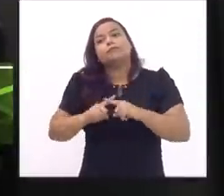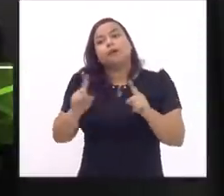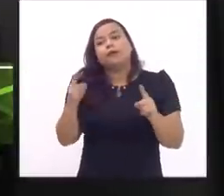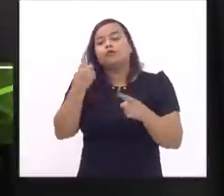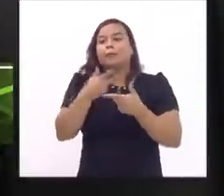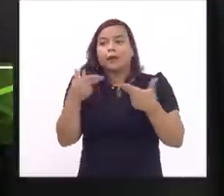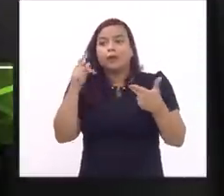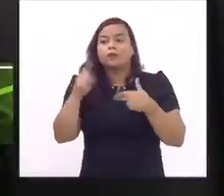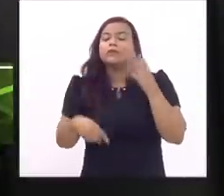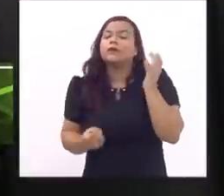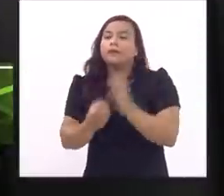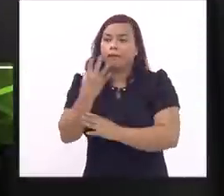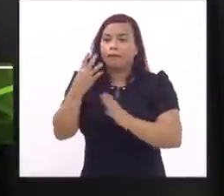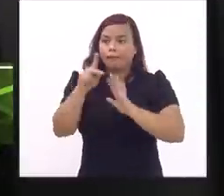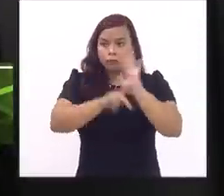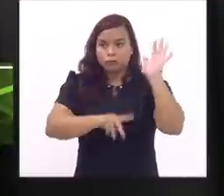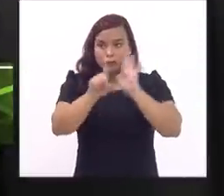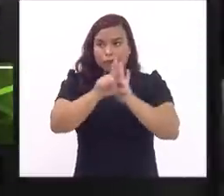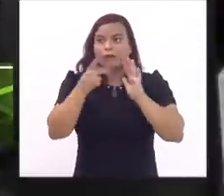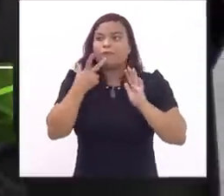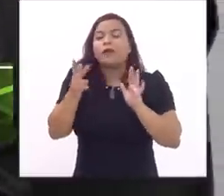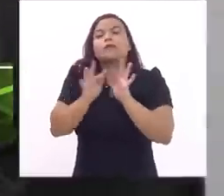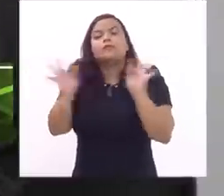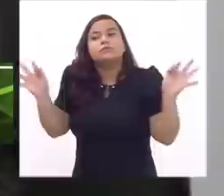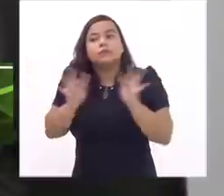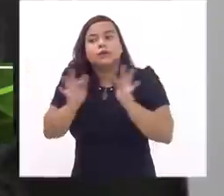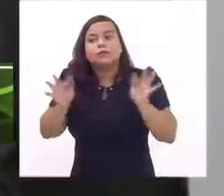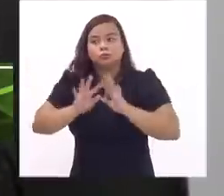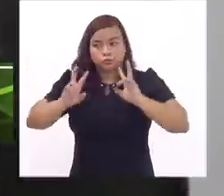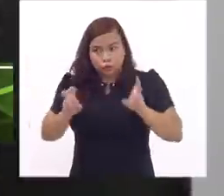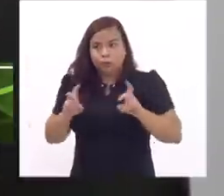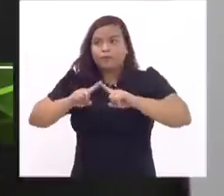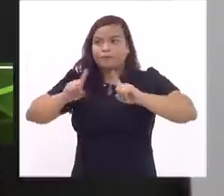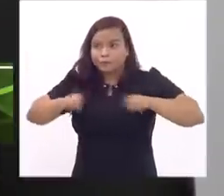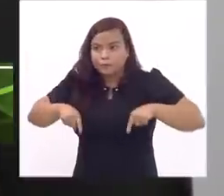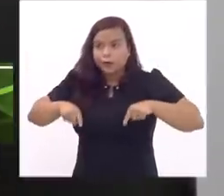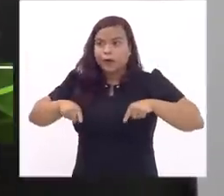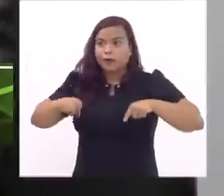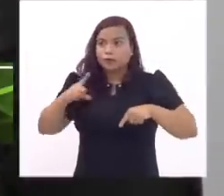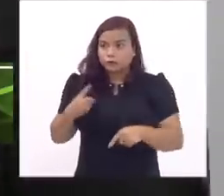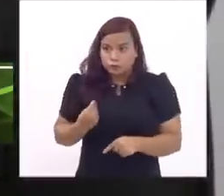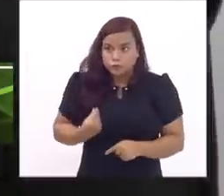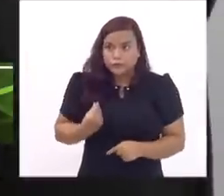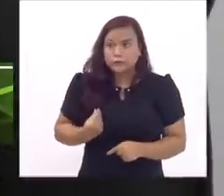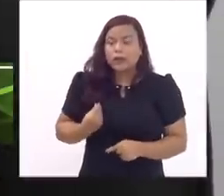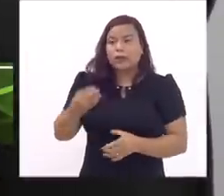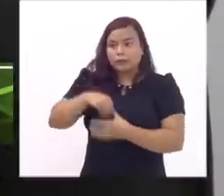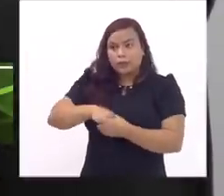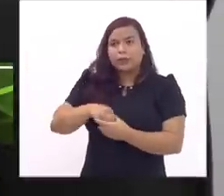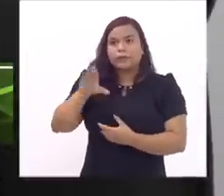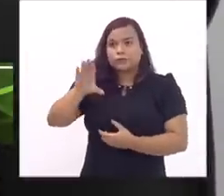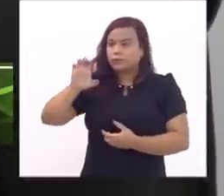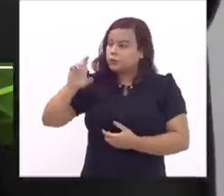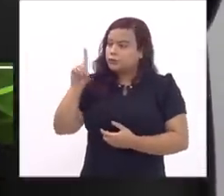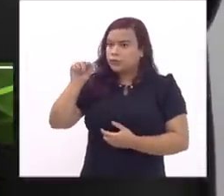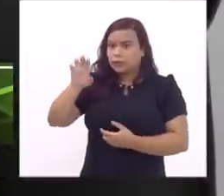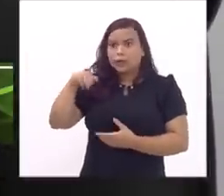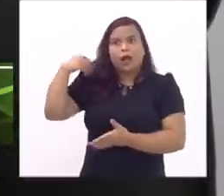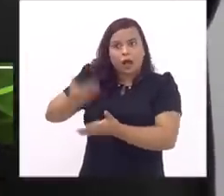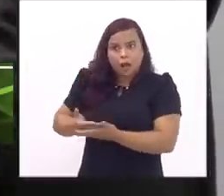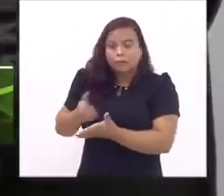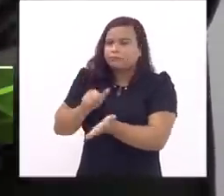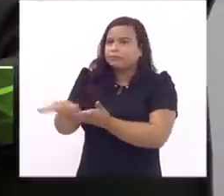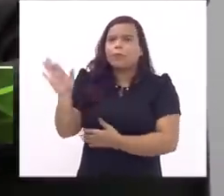lei que fale genericamente... desses funcionários que até agora que estão na SEDAI e que não foram demitidos. A preocupação do